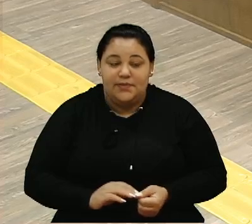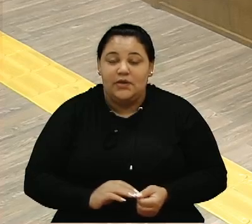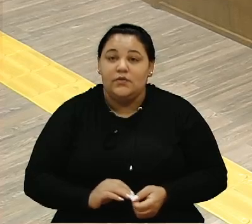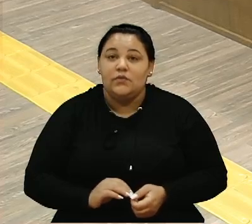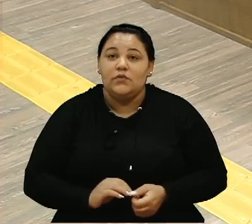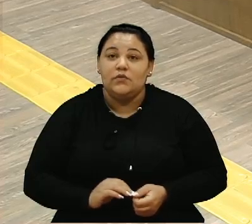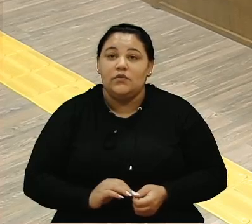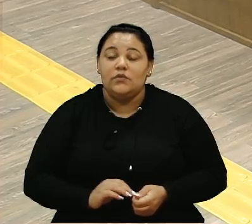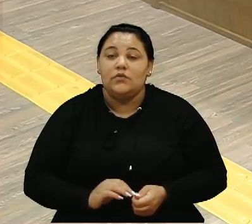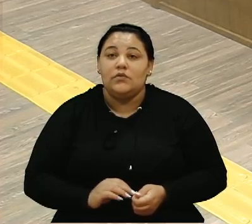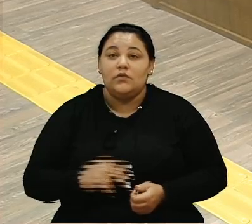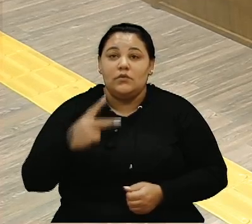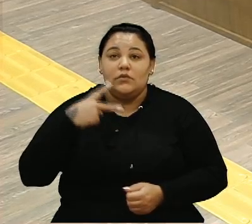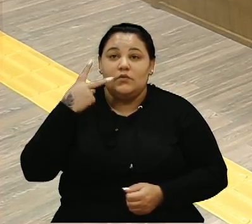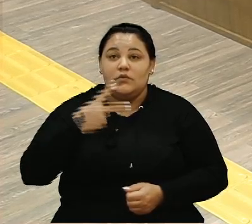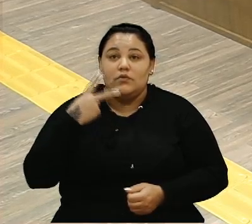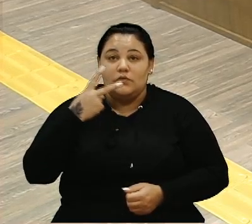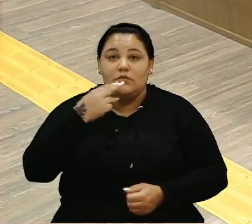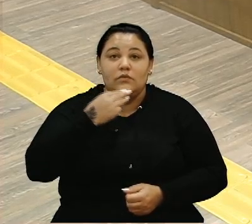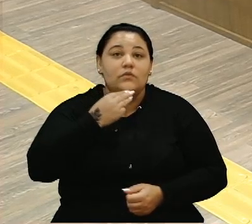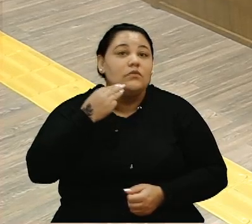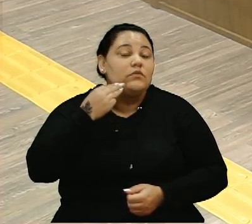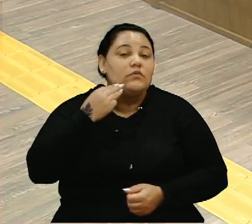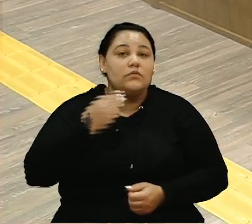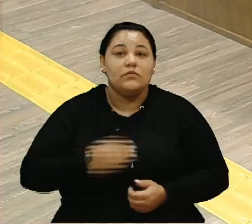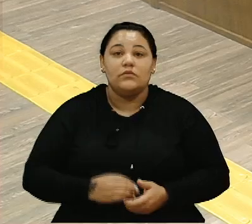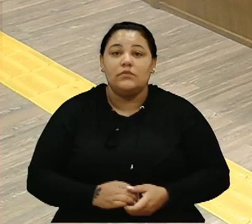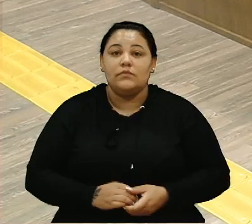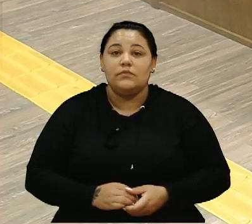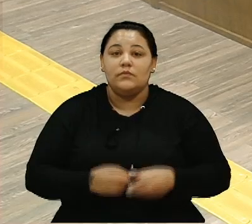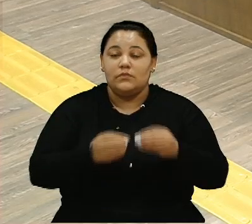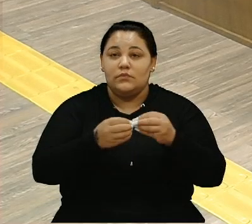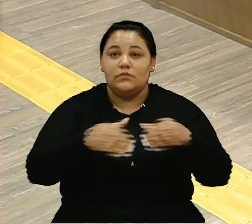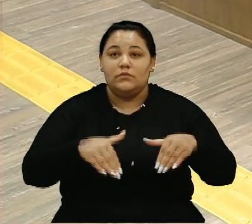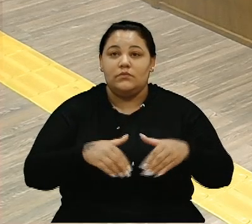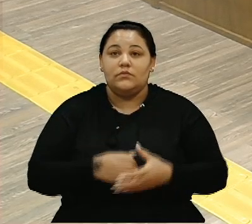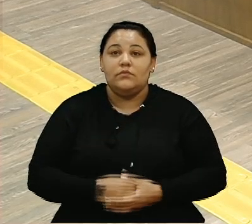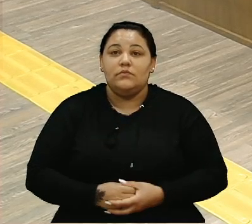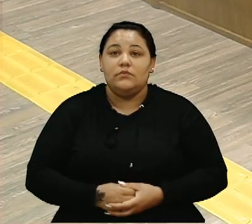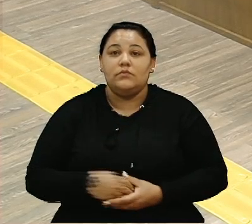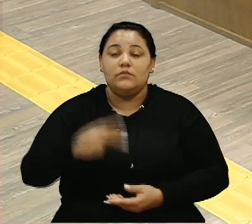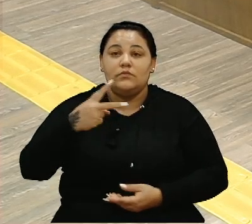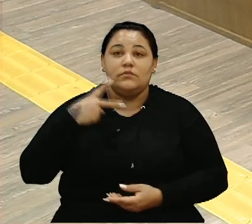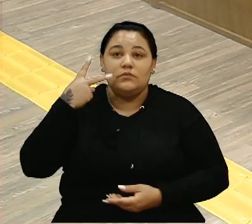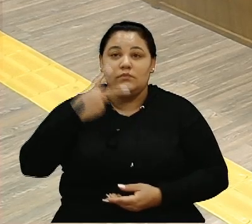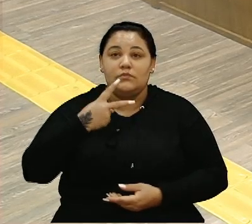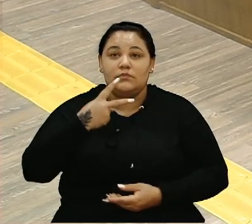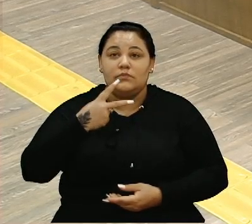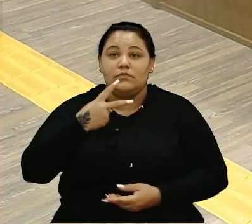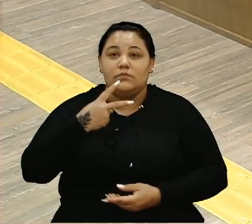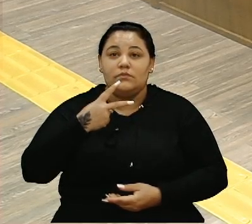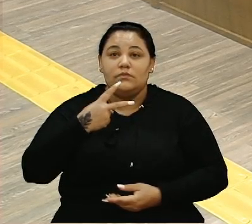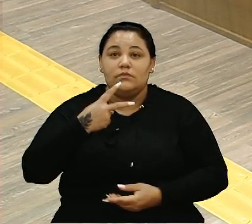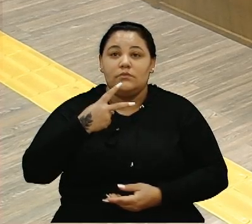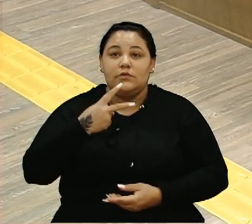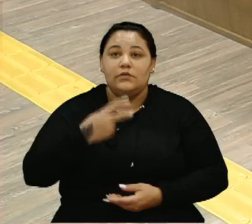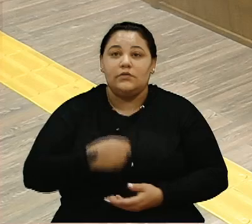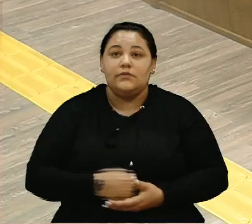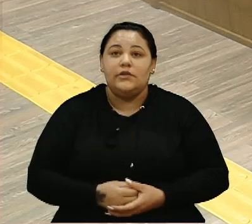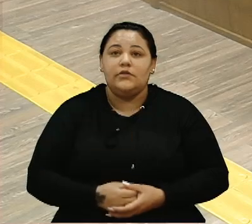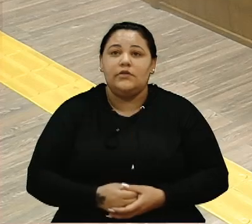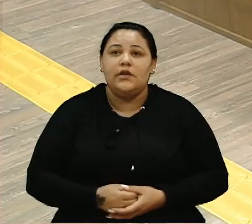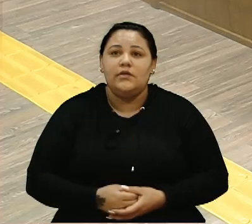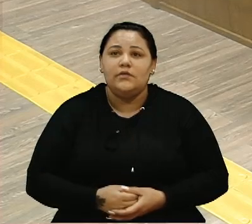A palavra a vereadora Marisol Santos, prejudicada. Vereador Ramon Teles.